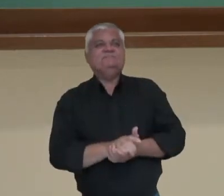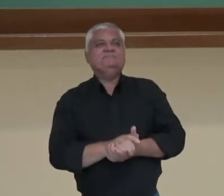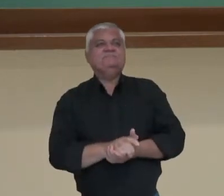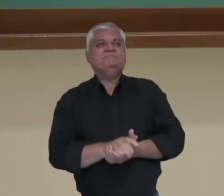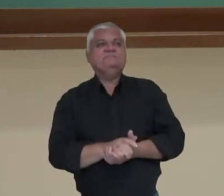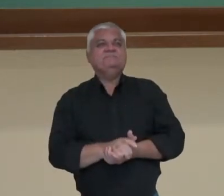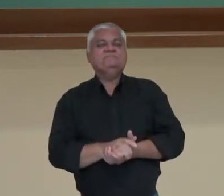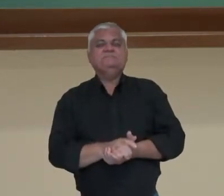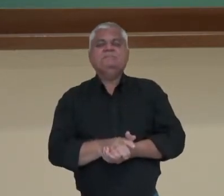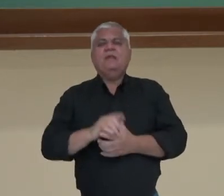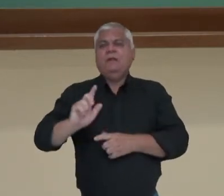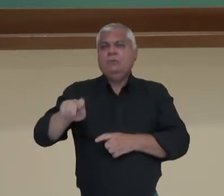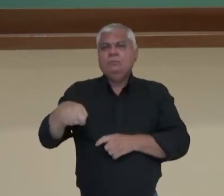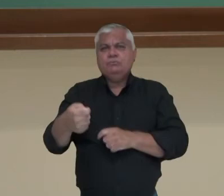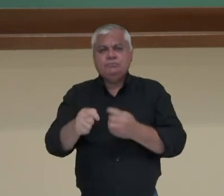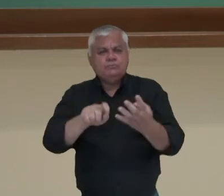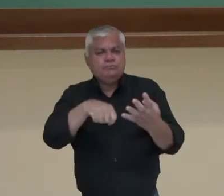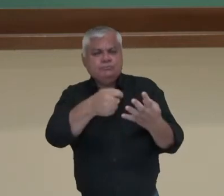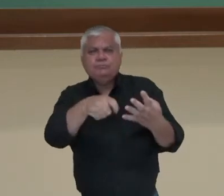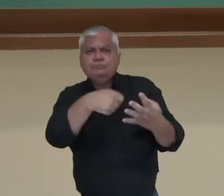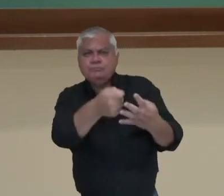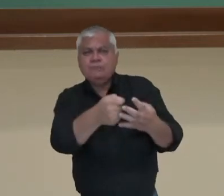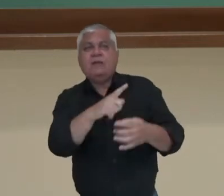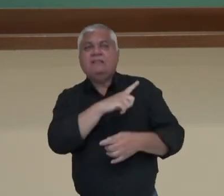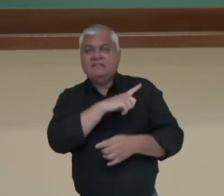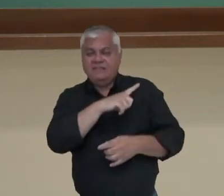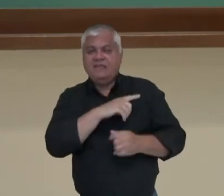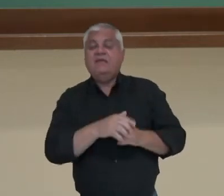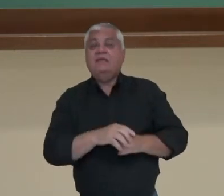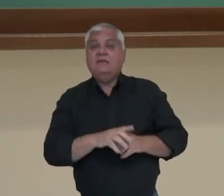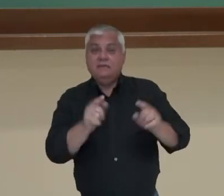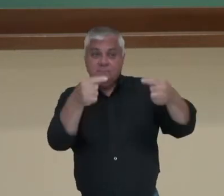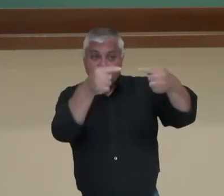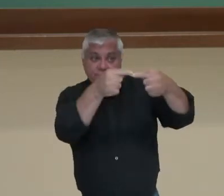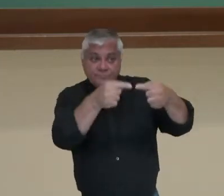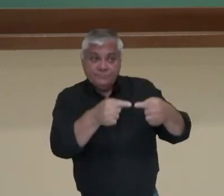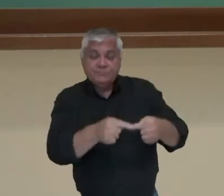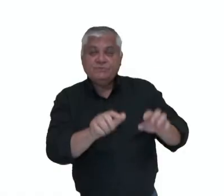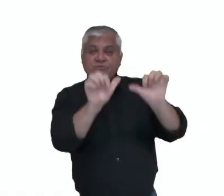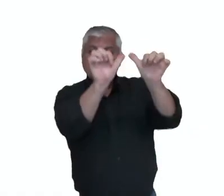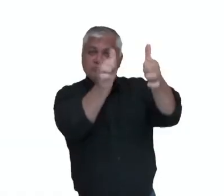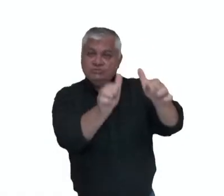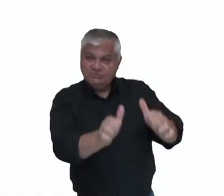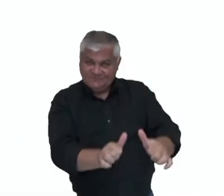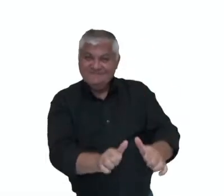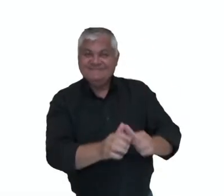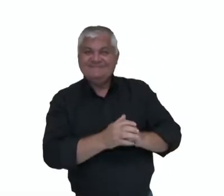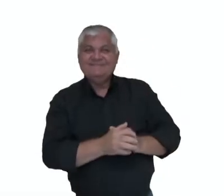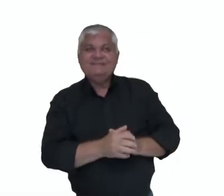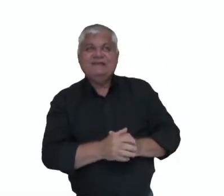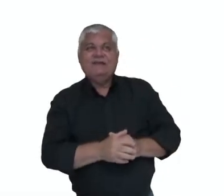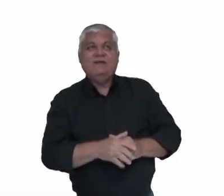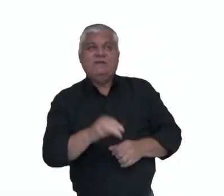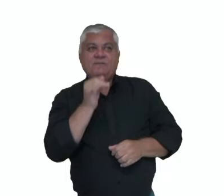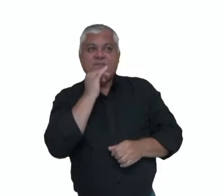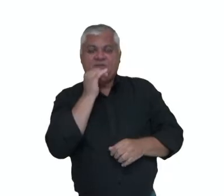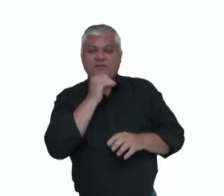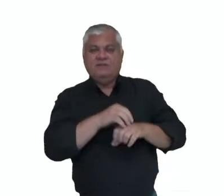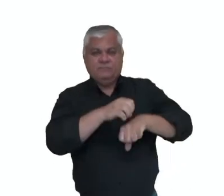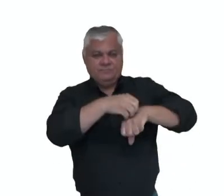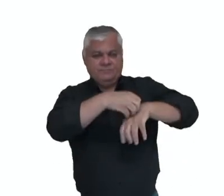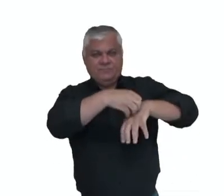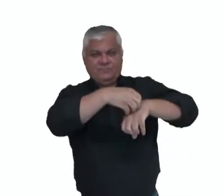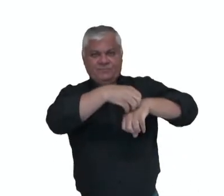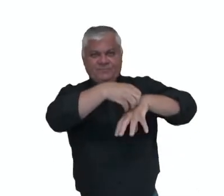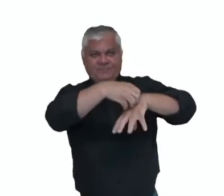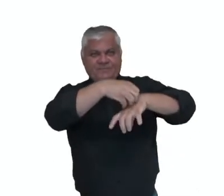Bom, a classificação, né? Os fungos, eles são classificados de acordo com o formato do seu corpo, tá? Então a gente tem aqui, ó, o